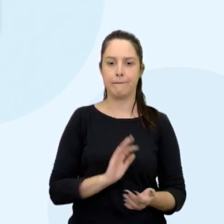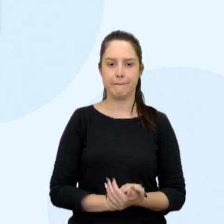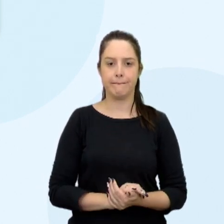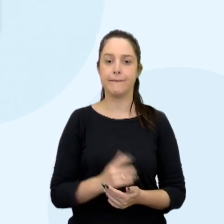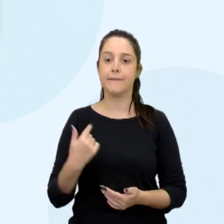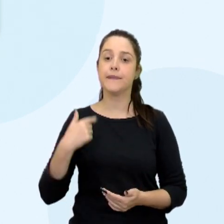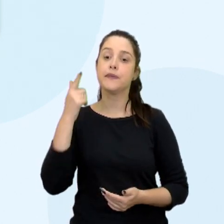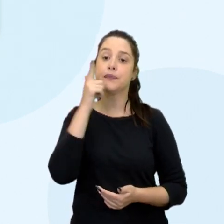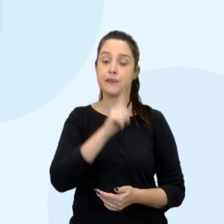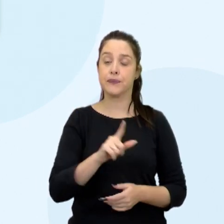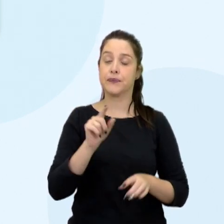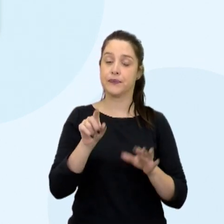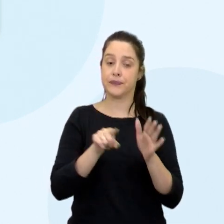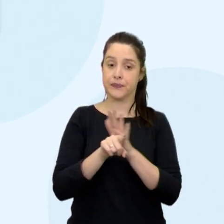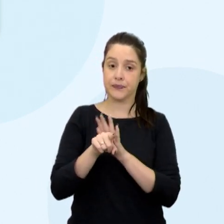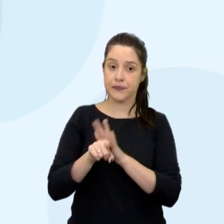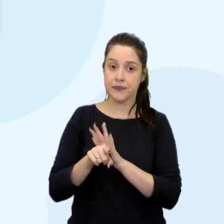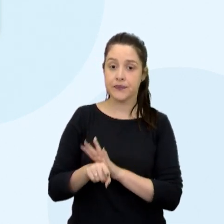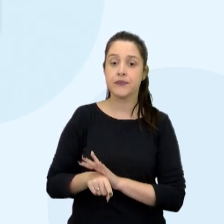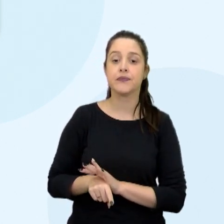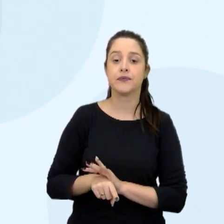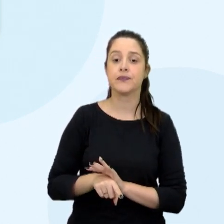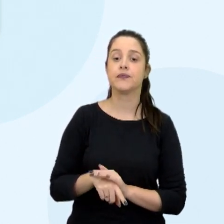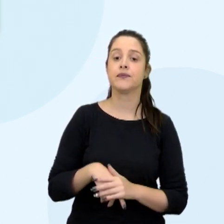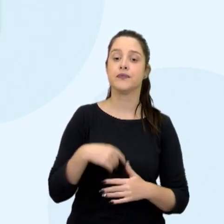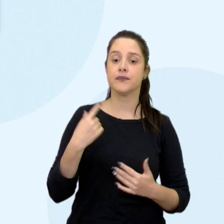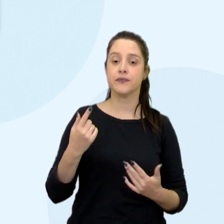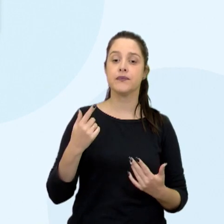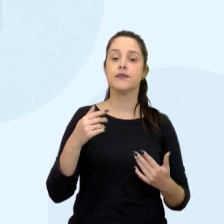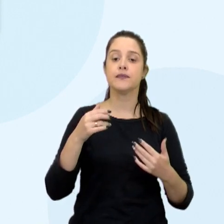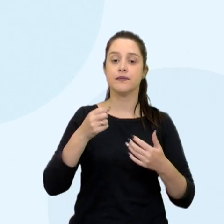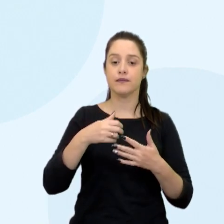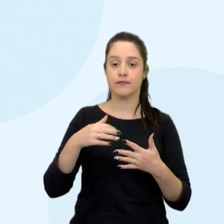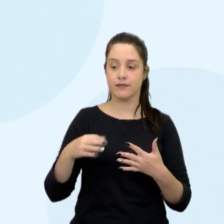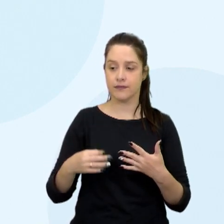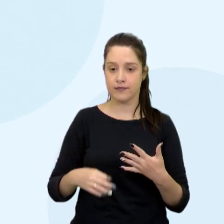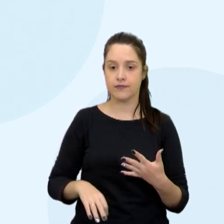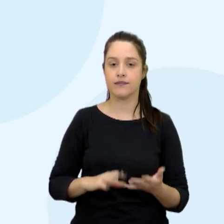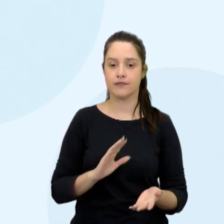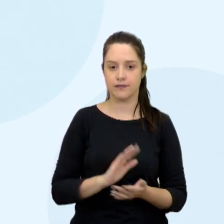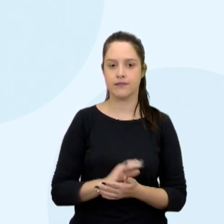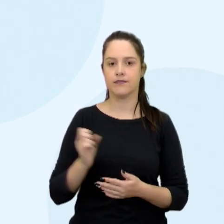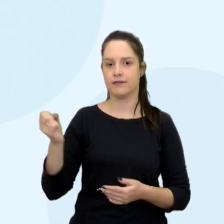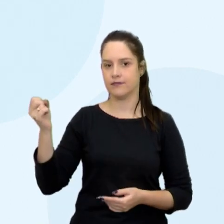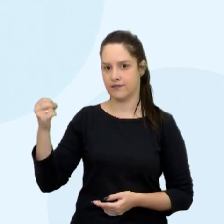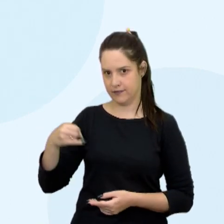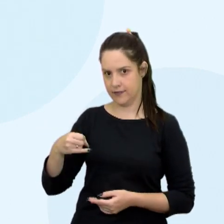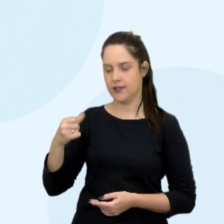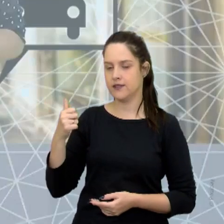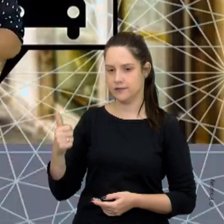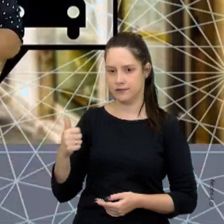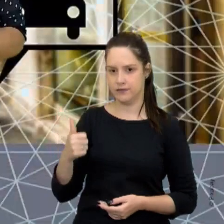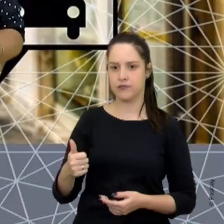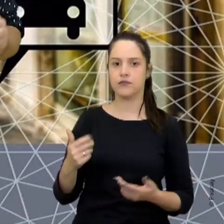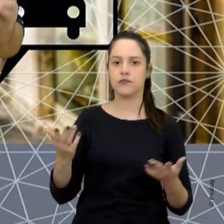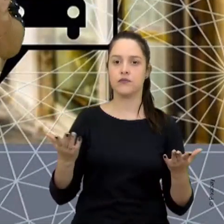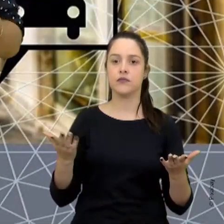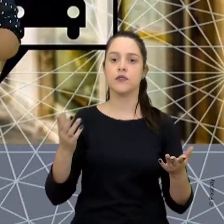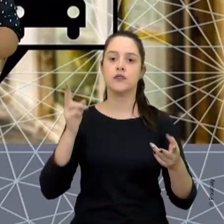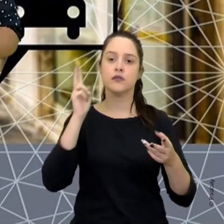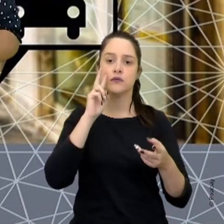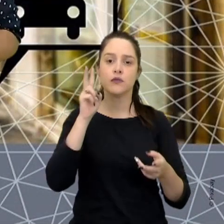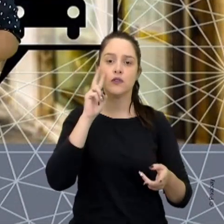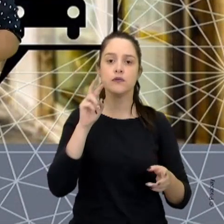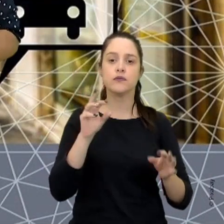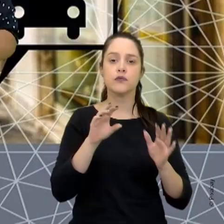conseguir pesquisar e registrar, levantar nossas evidências, né, Pro Mauro? Sim, é isso aí, tem que estar preparado. Lembrando dos nossos